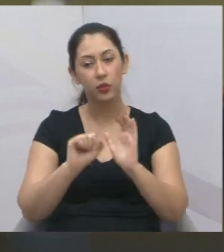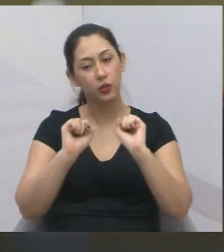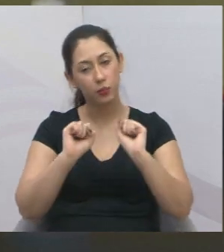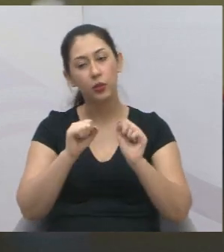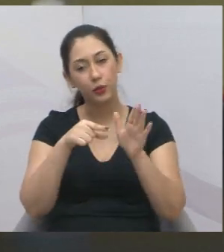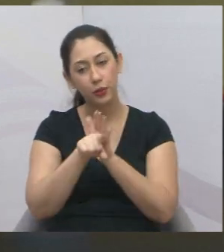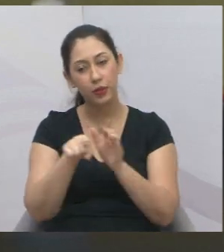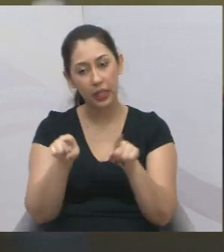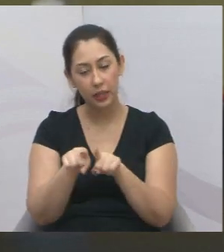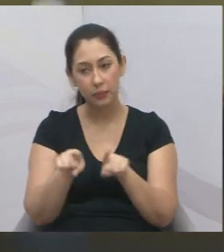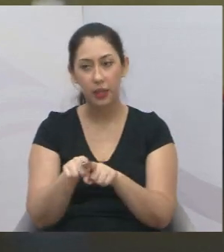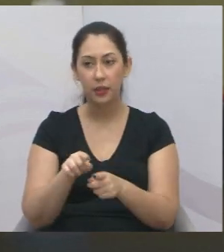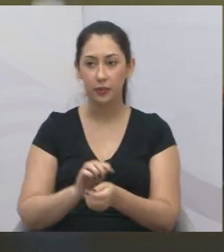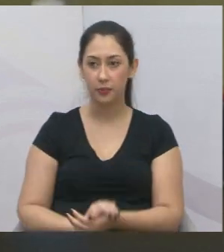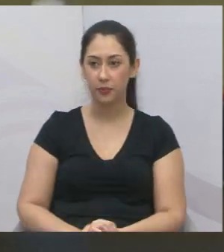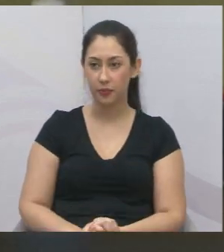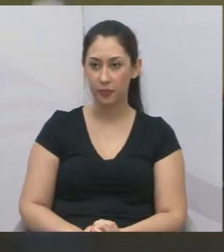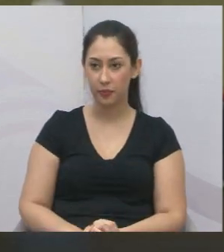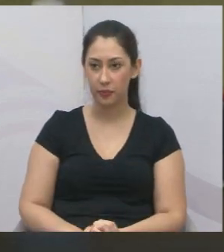perguntar.